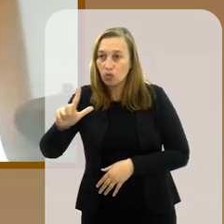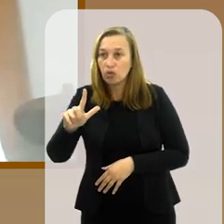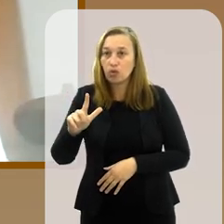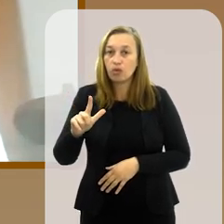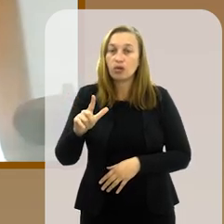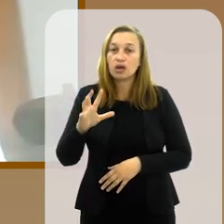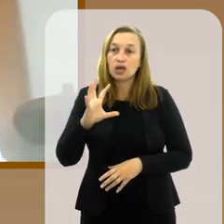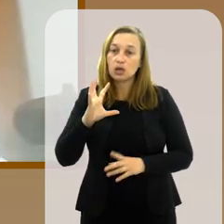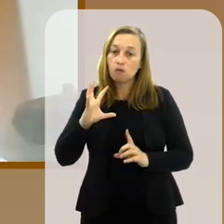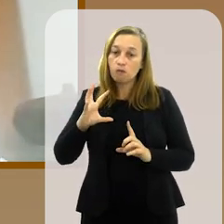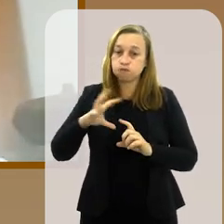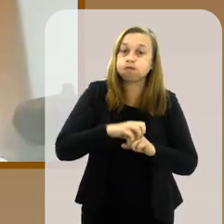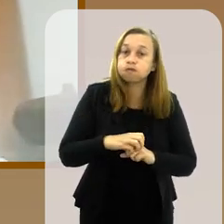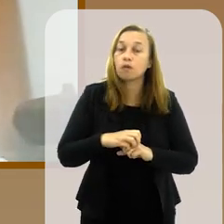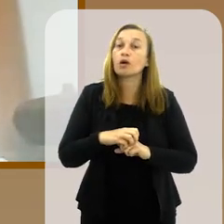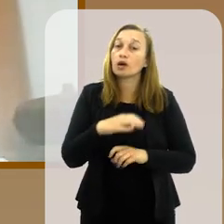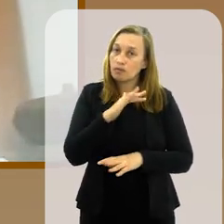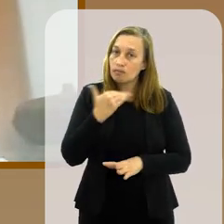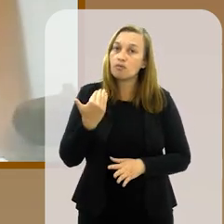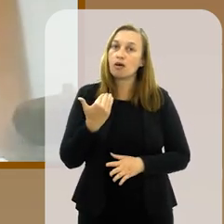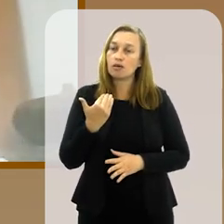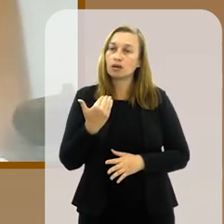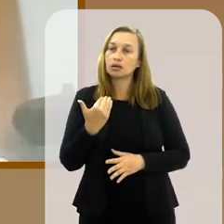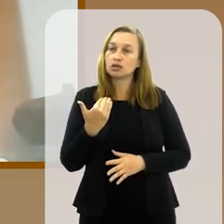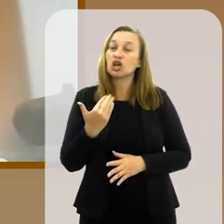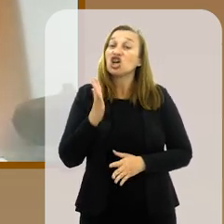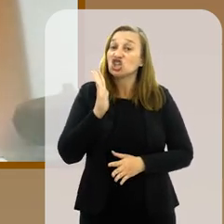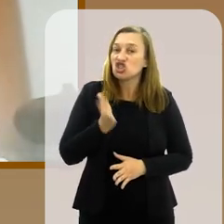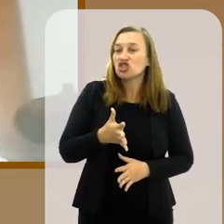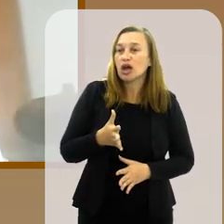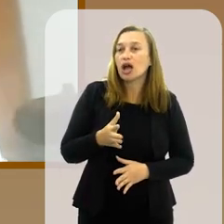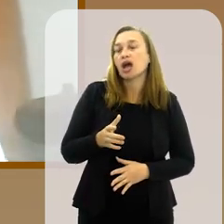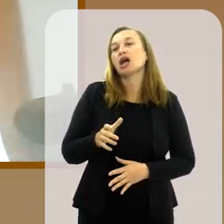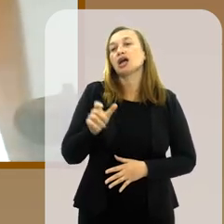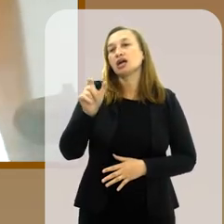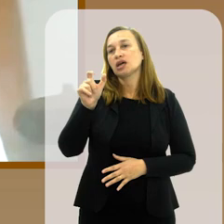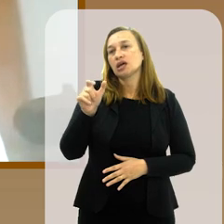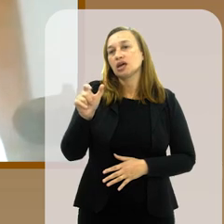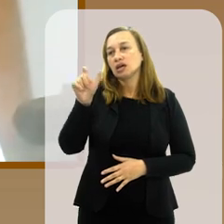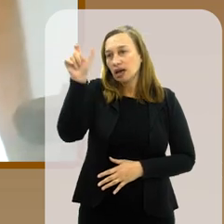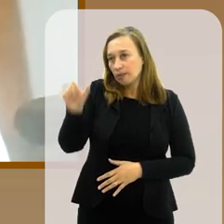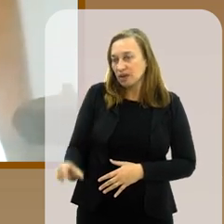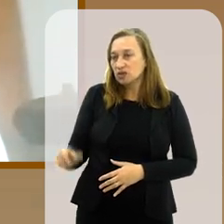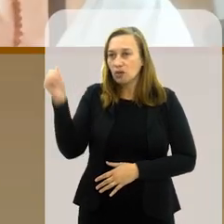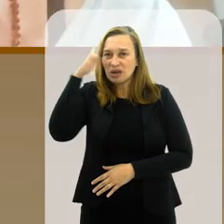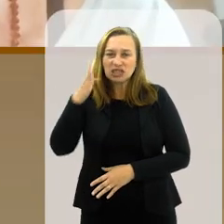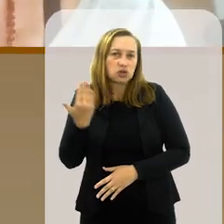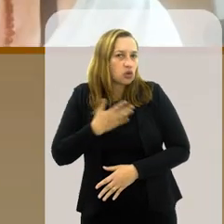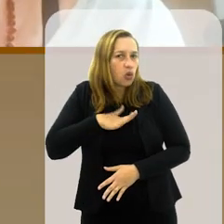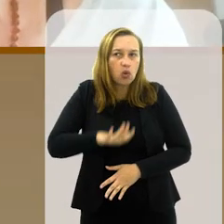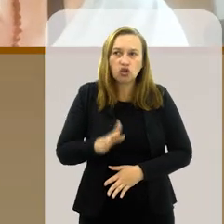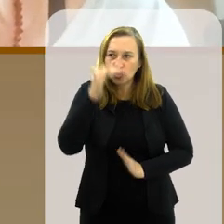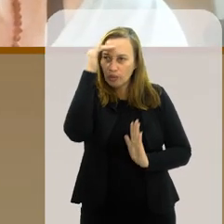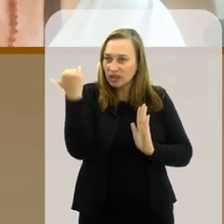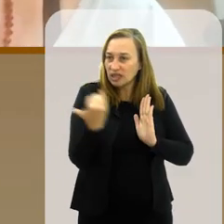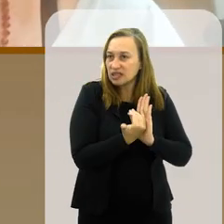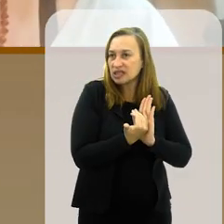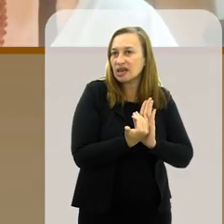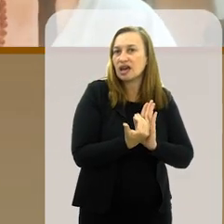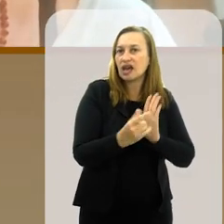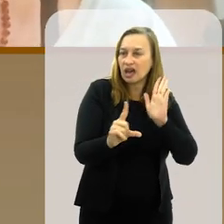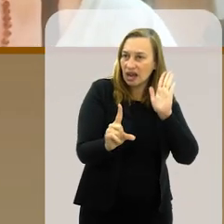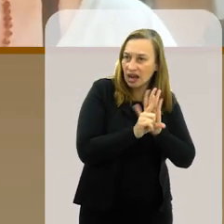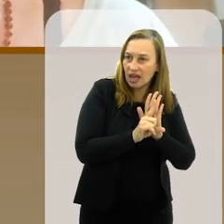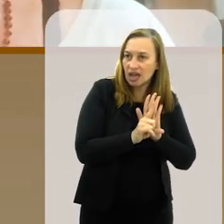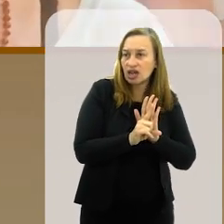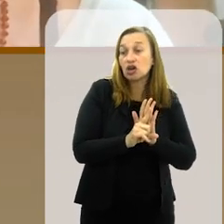para matar, né? Então, eu acho que já que o brasileiro não consegue obedecer lei, desde